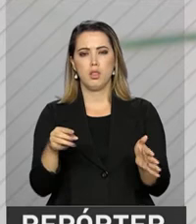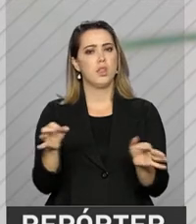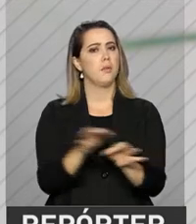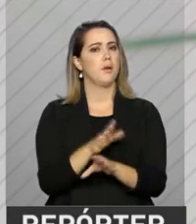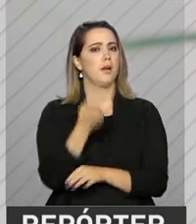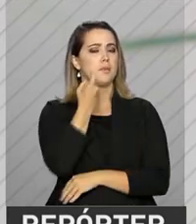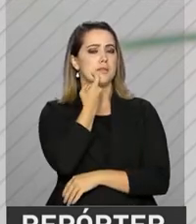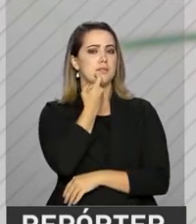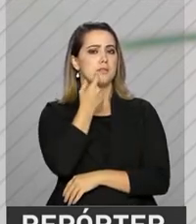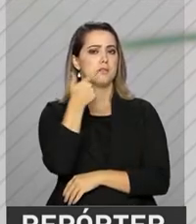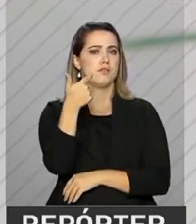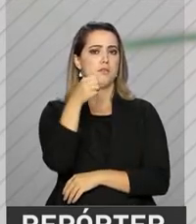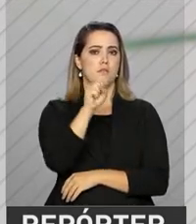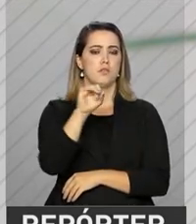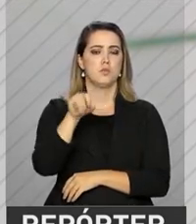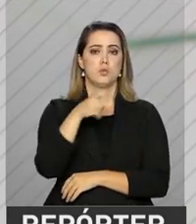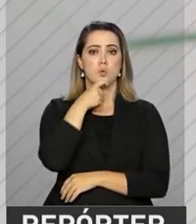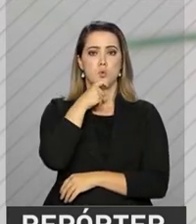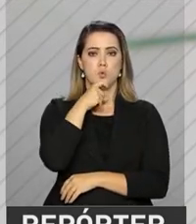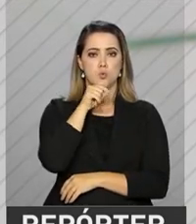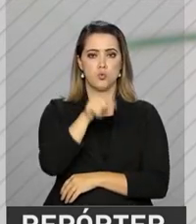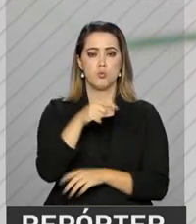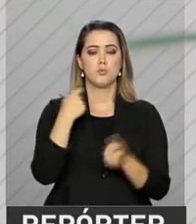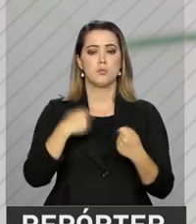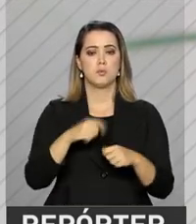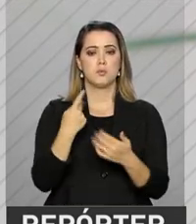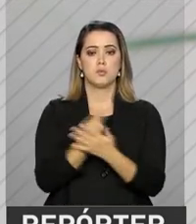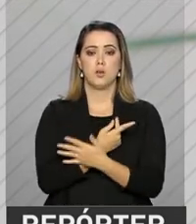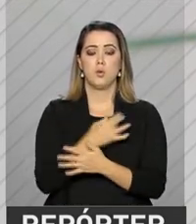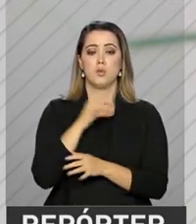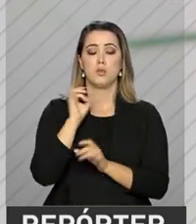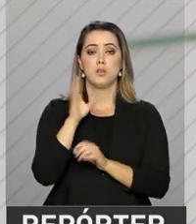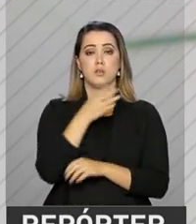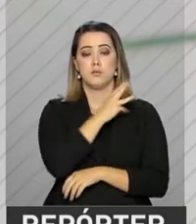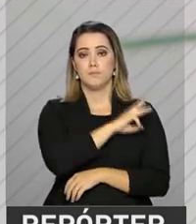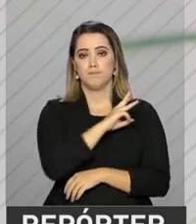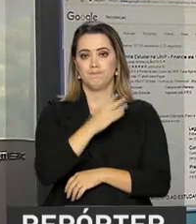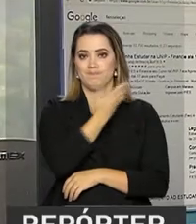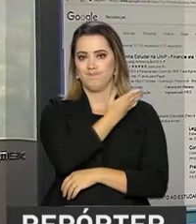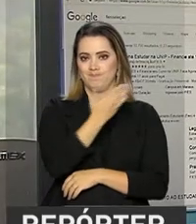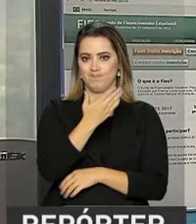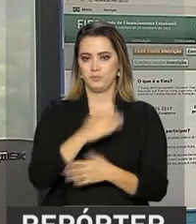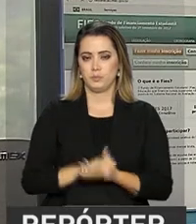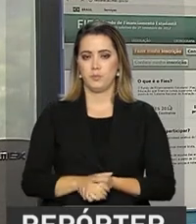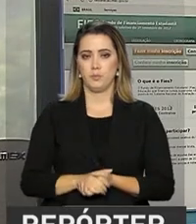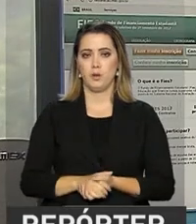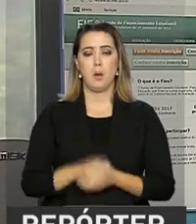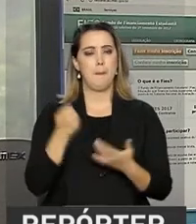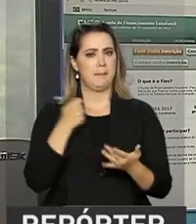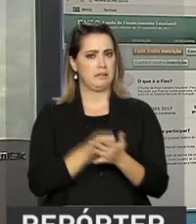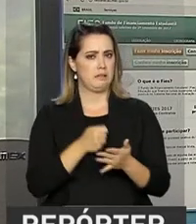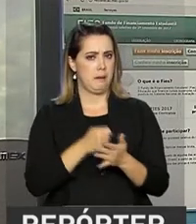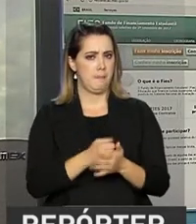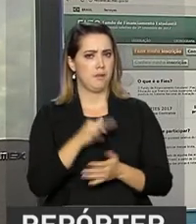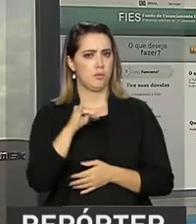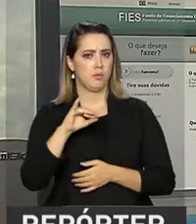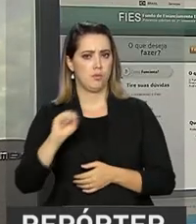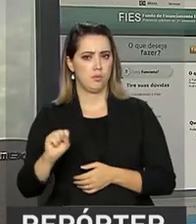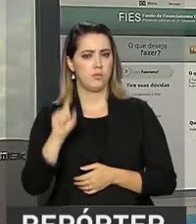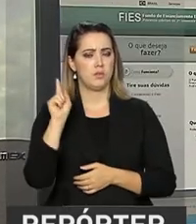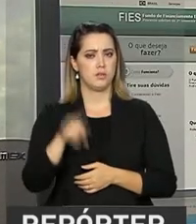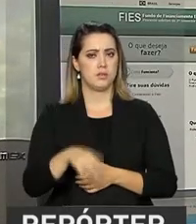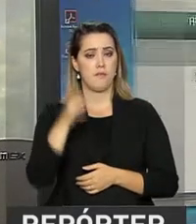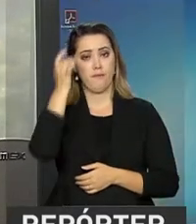na sexta-feira 28 de julho e deve ser feita exclusivamente pela internet as condições de pagamento do fies são